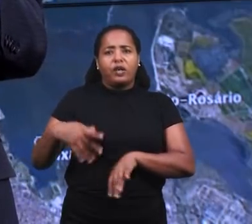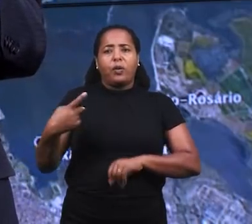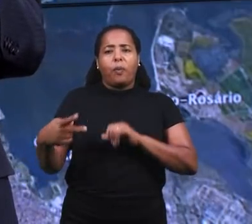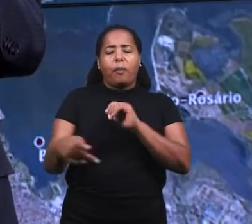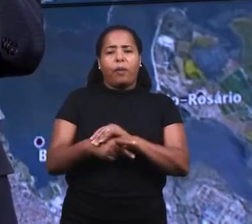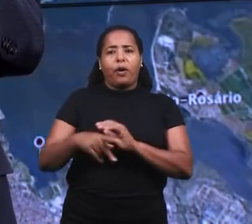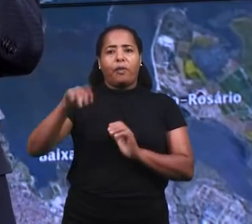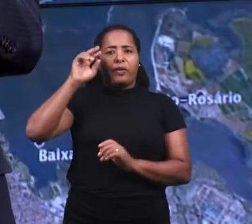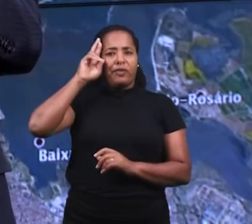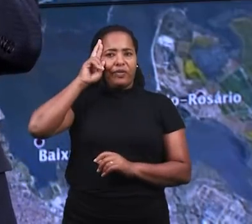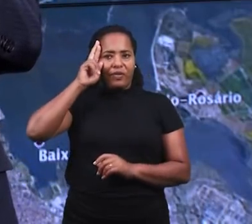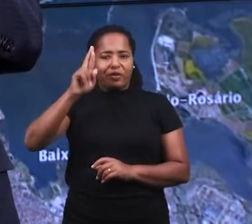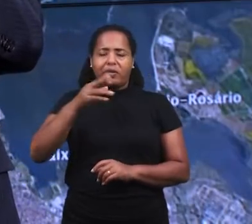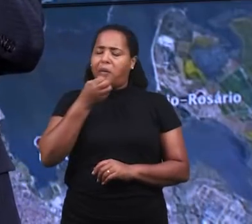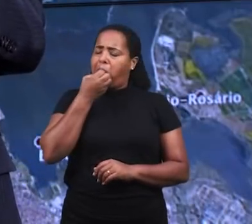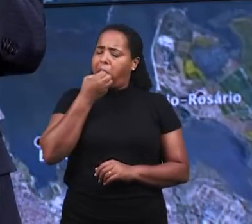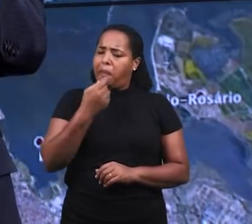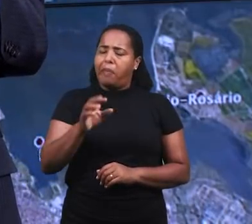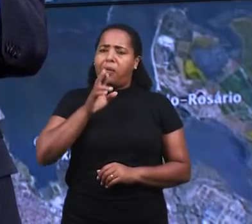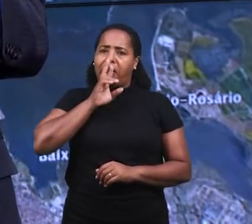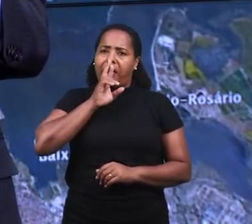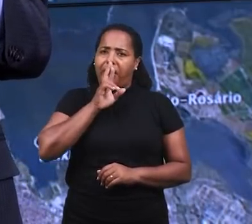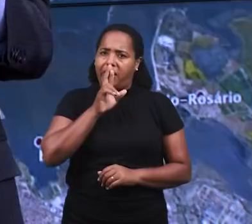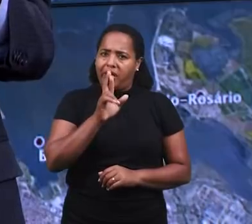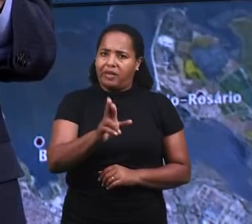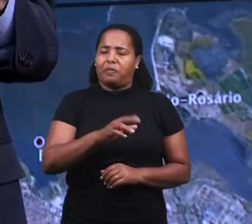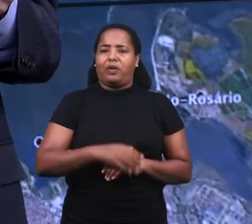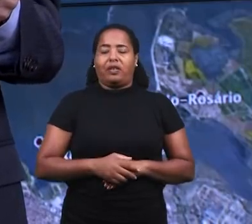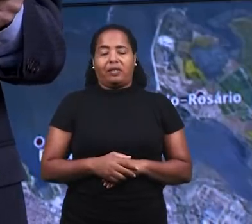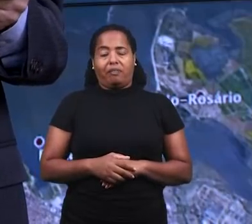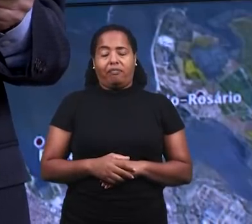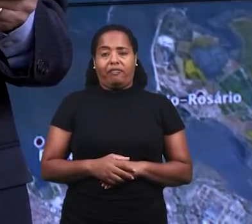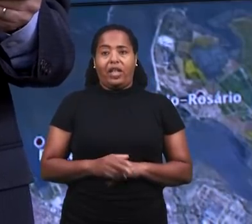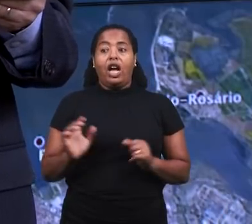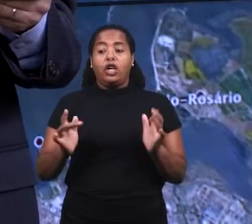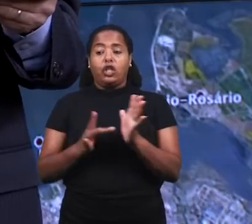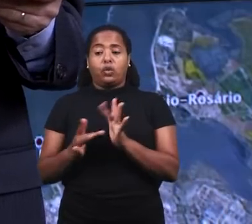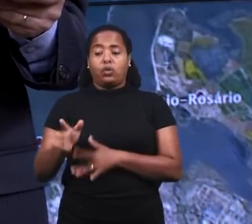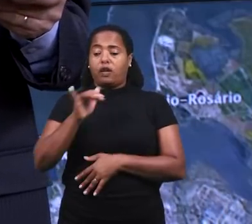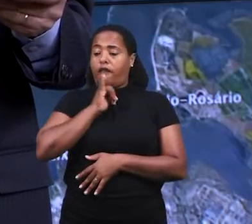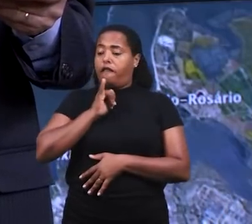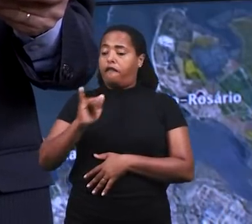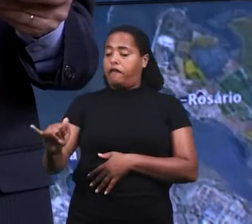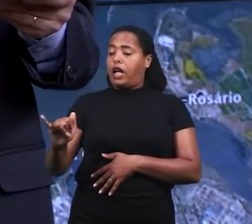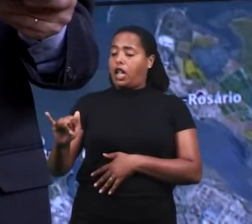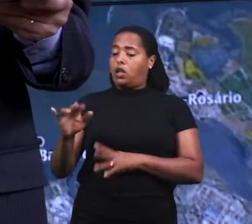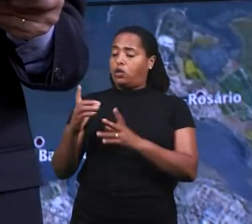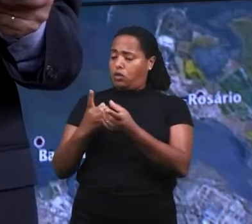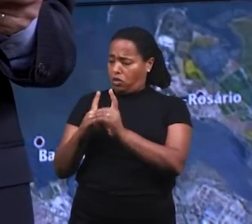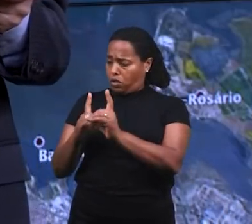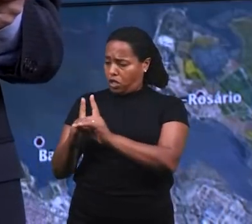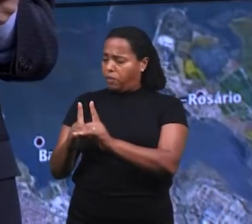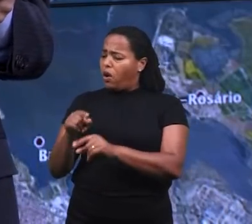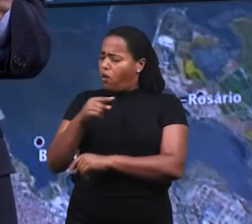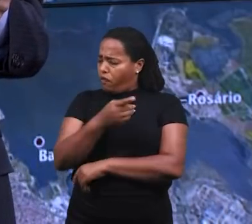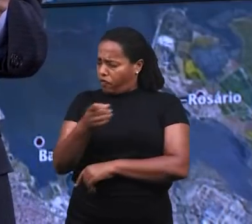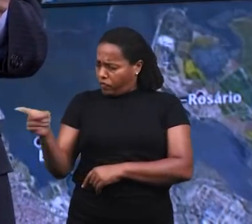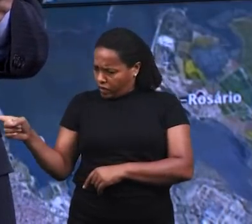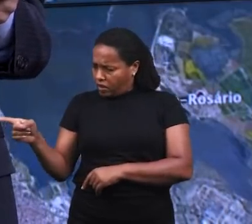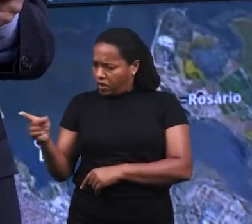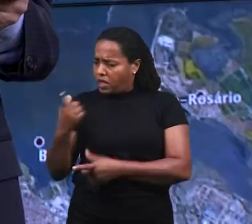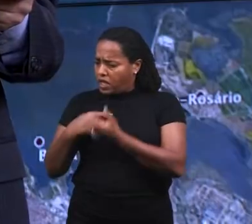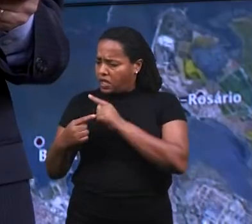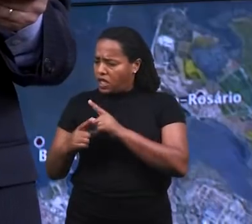discípulos viviam do ensino do Senhor. Muito bem colocado. É como certa feita o Senhor Jesus disse para os seus